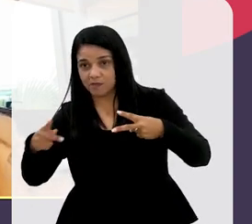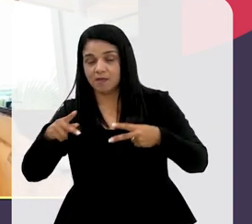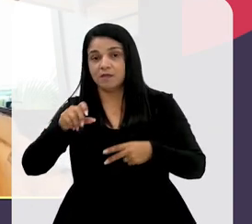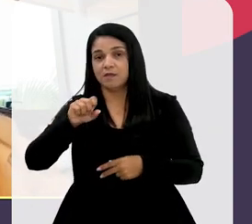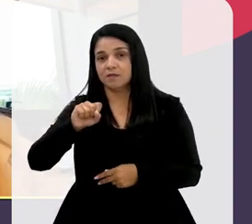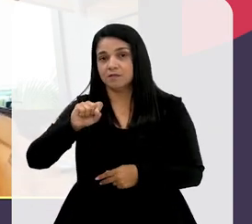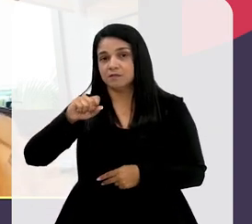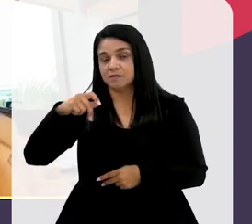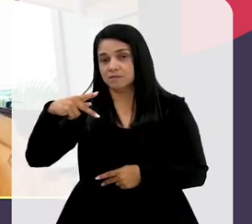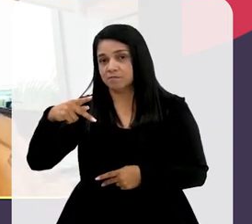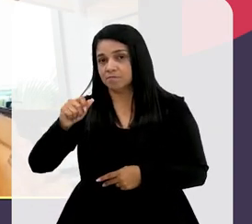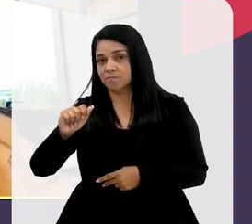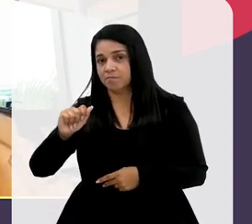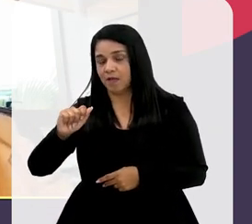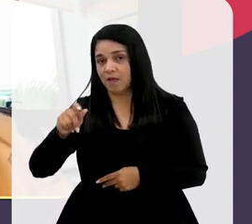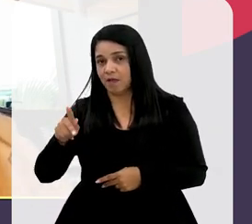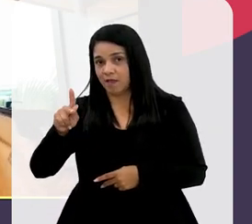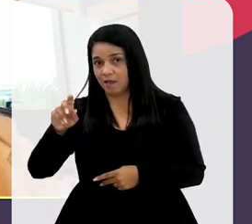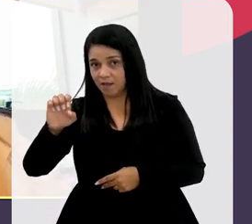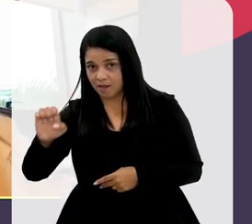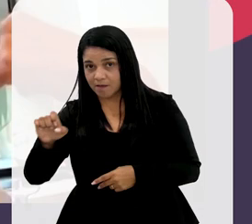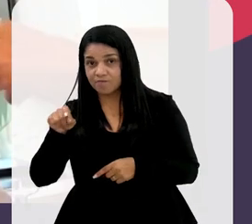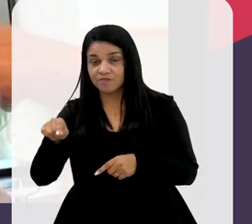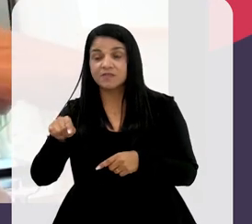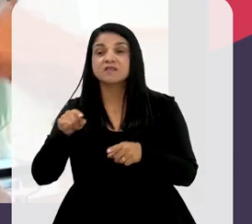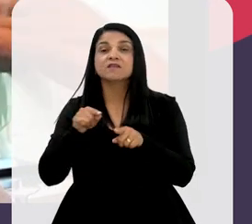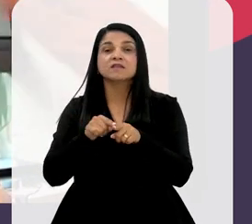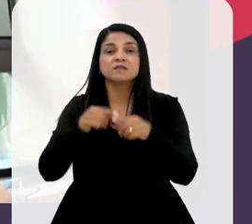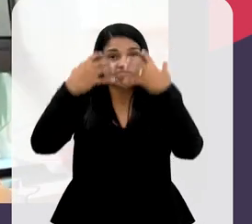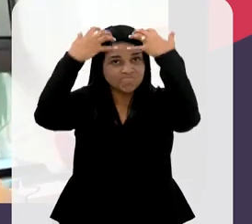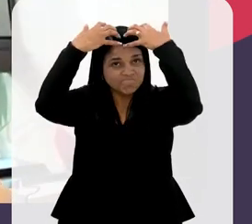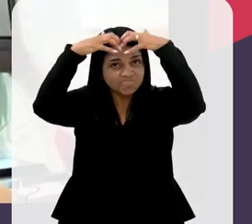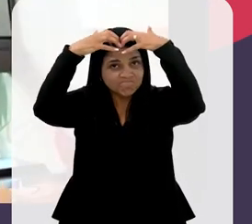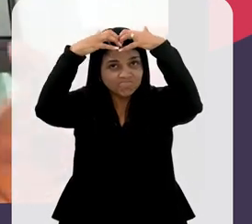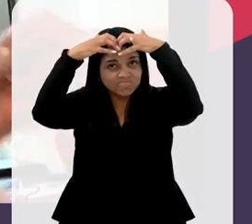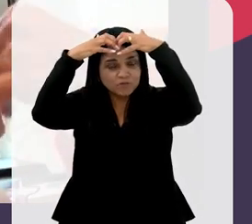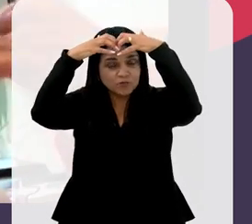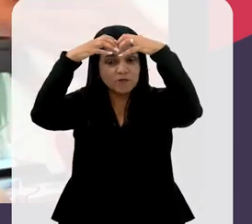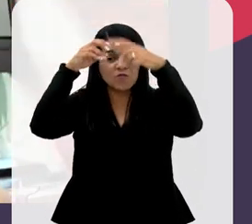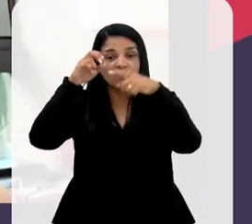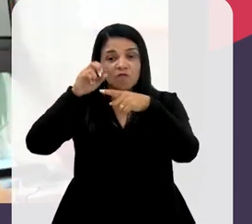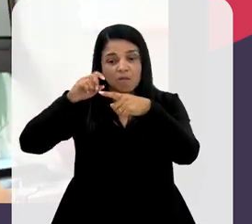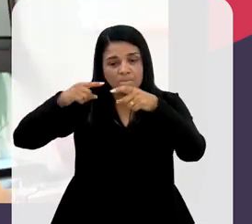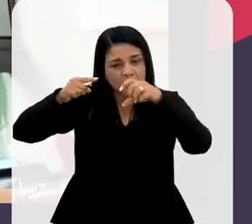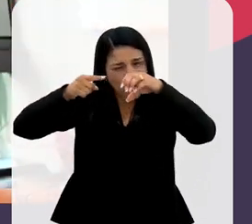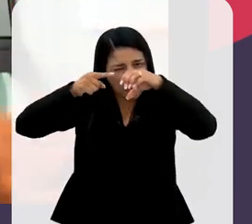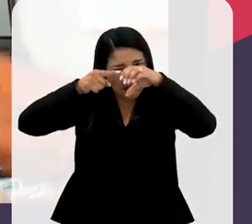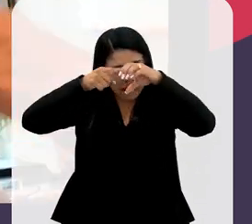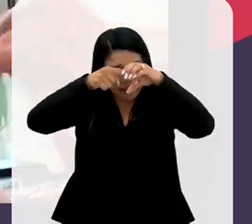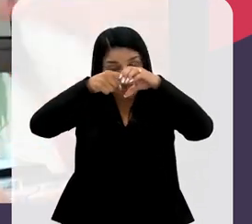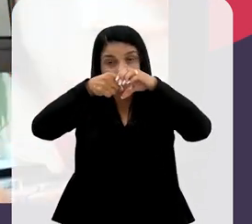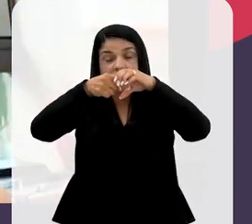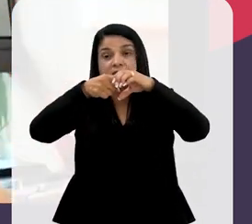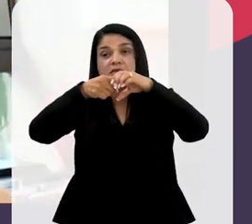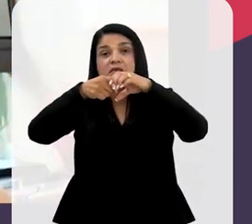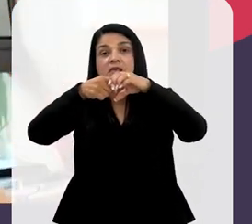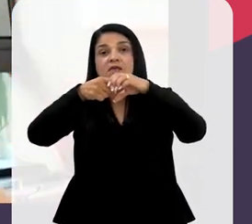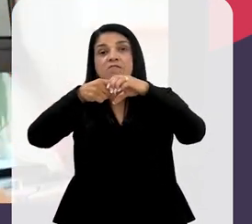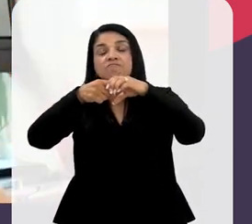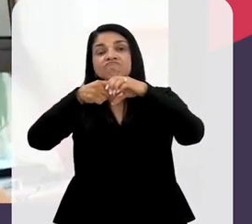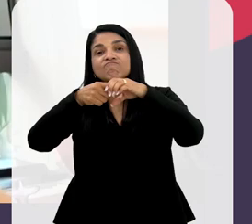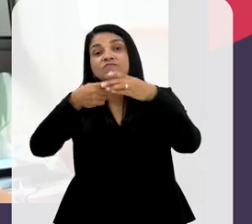spike, para justificar que, atravessando a barreira hematoencefálica, chegando ao cérebro ou por